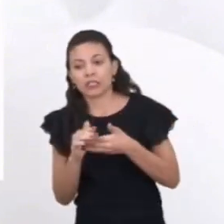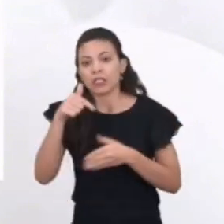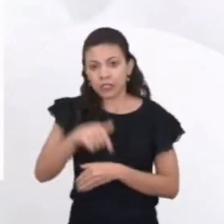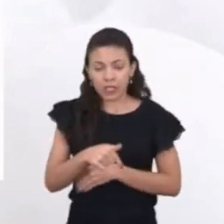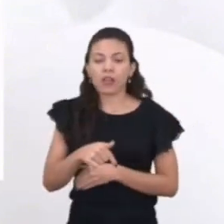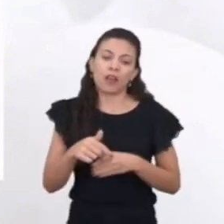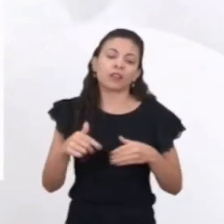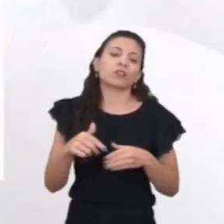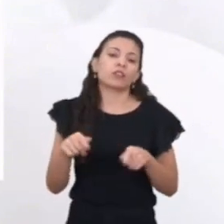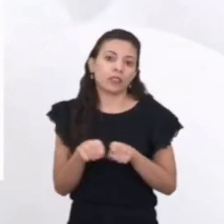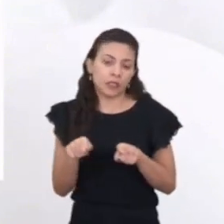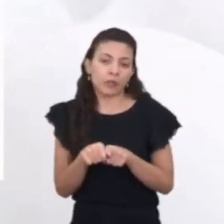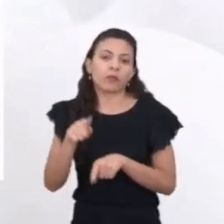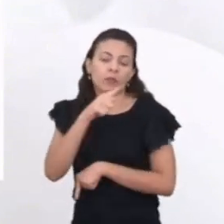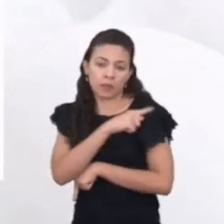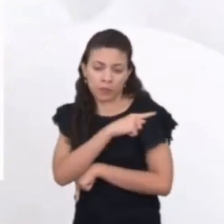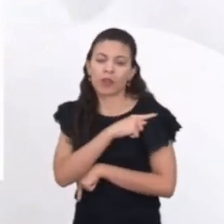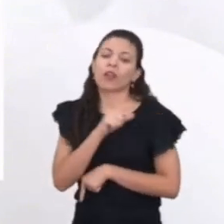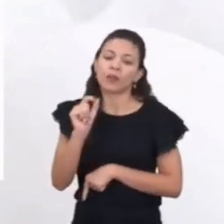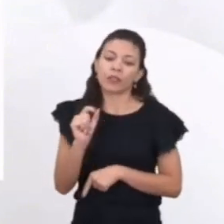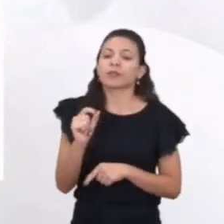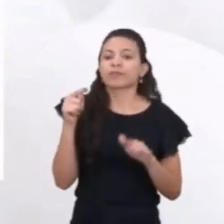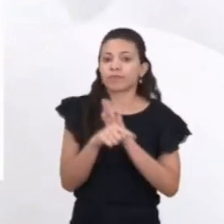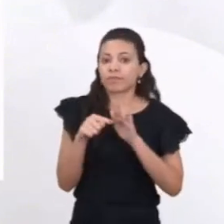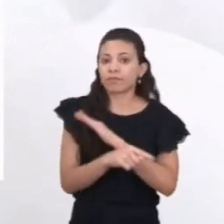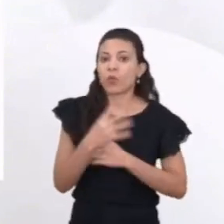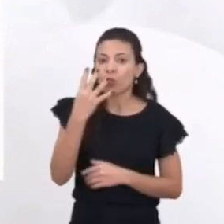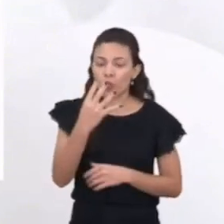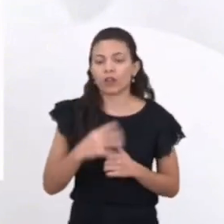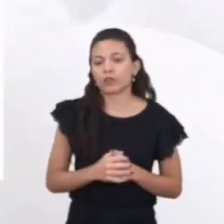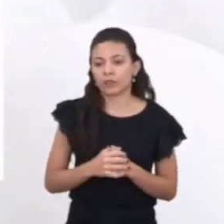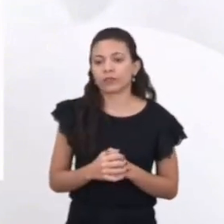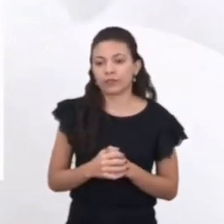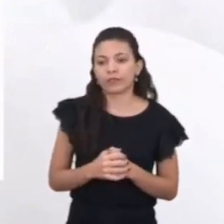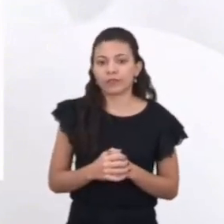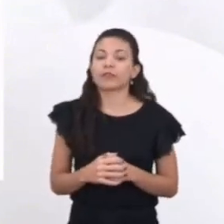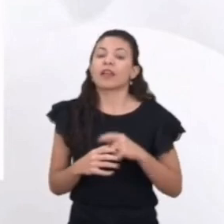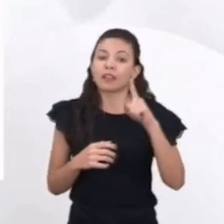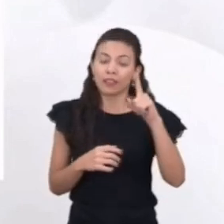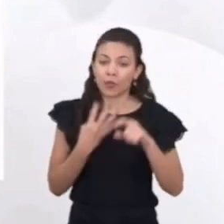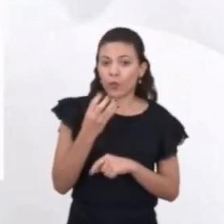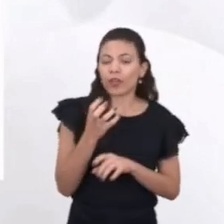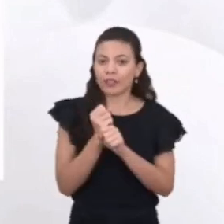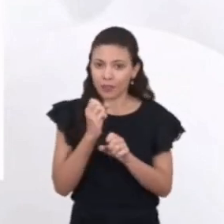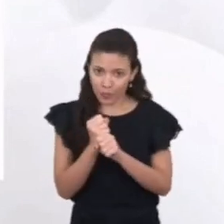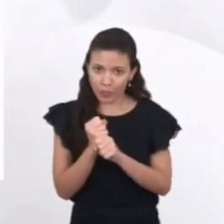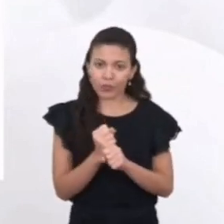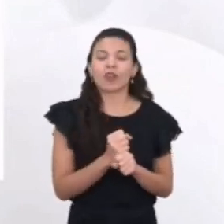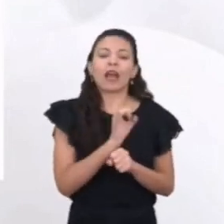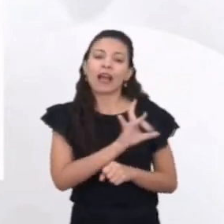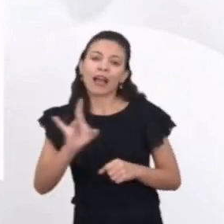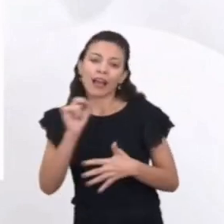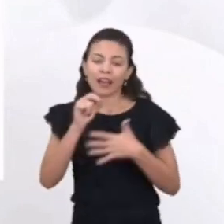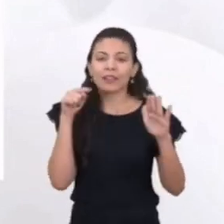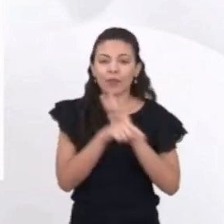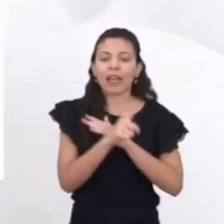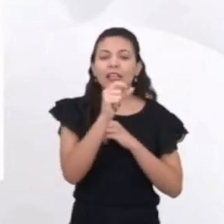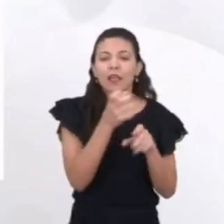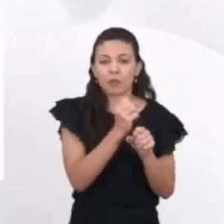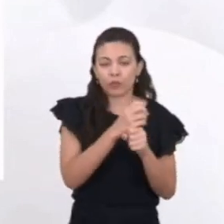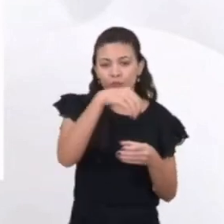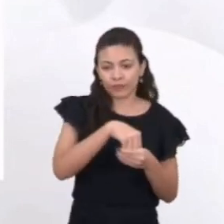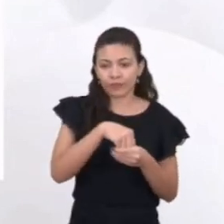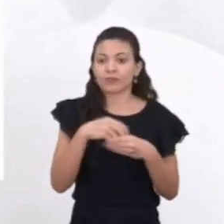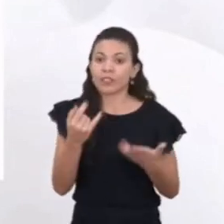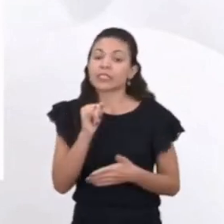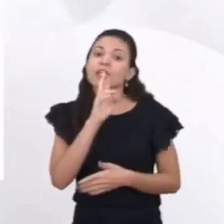com questões de tarefas de 4 questões, vale 40 pontos, 10 pontos pra cada questão. Uma vez que ela é atribuída pro estudante, o estudante passa a ter 40